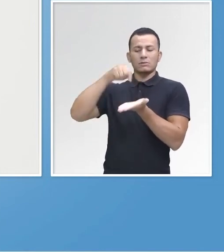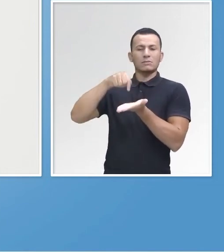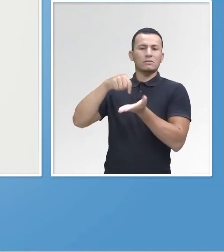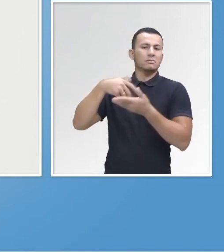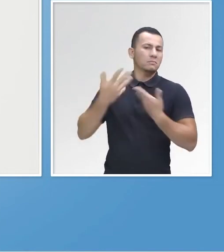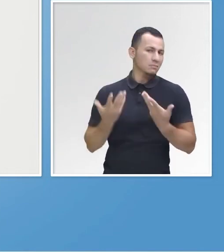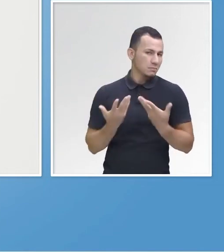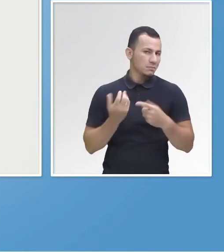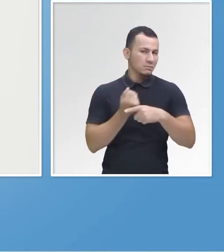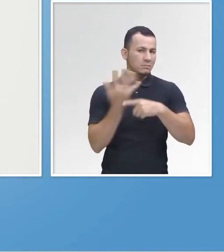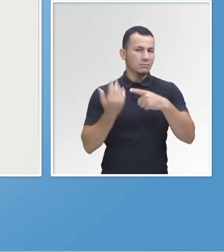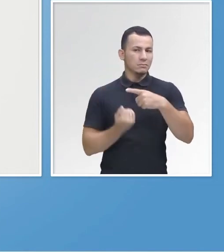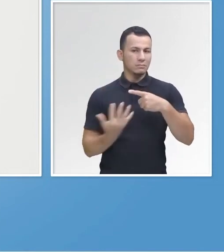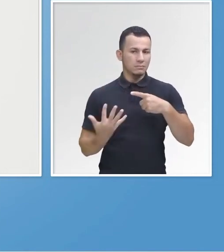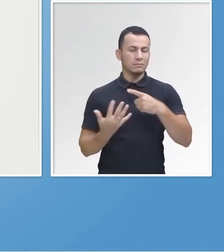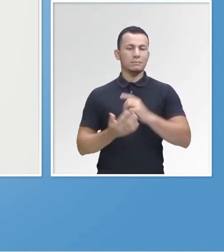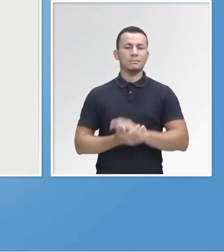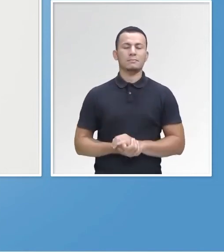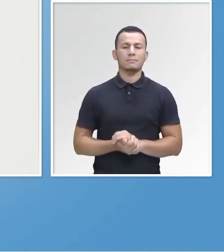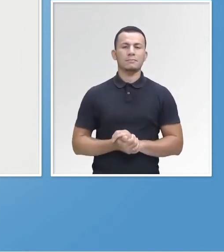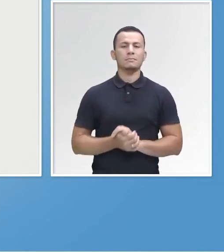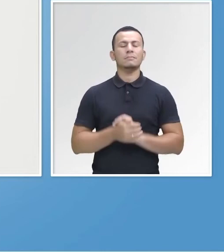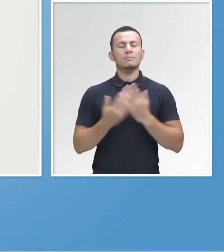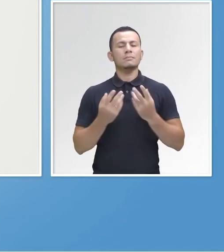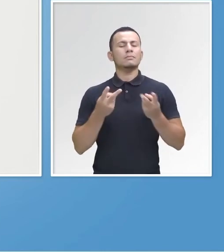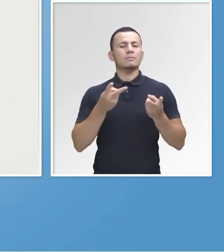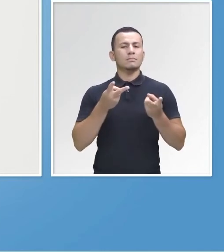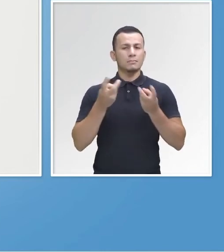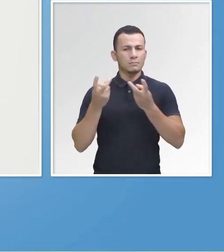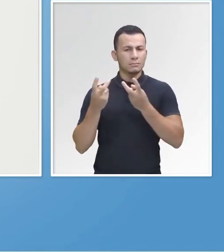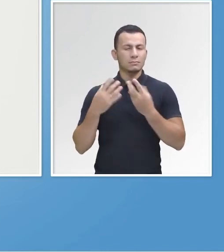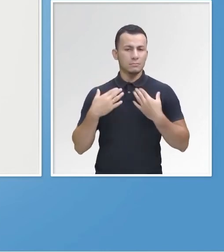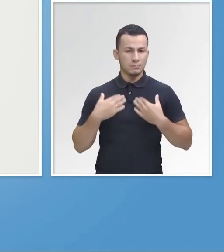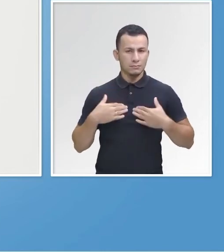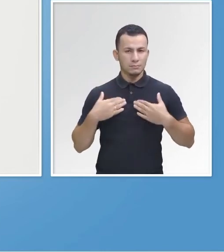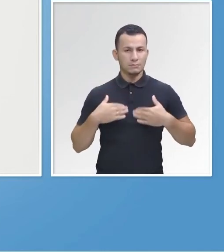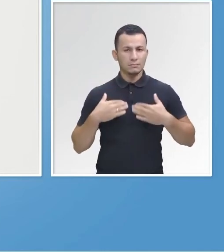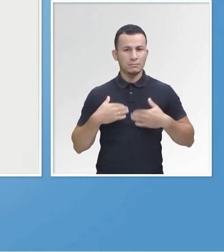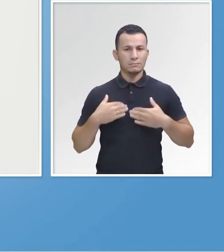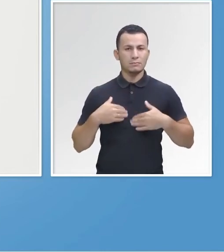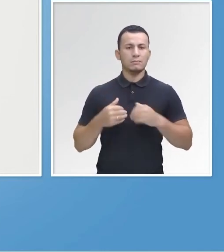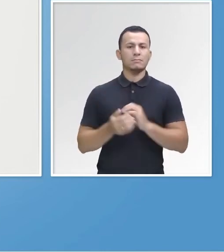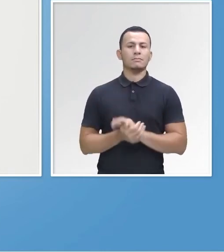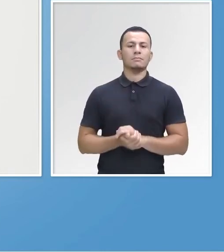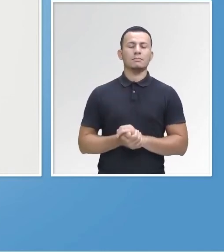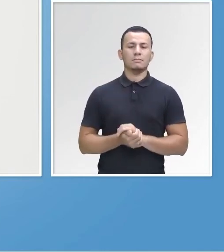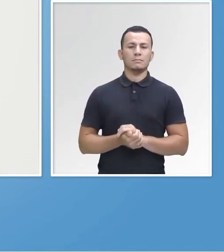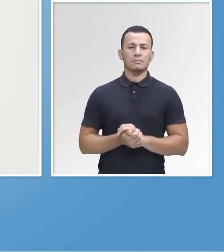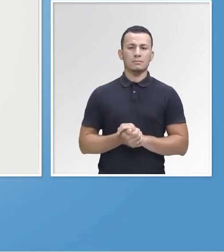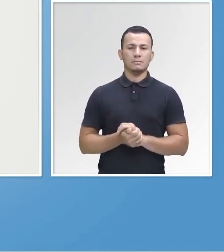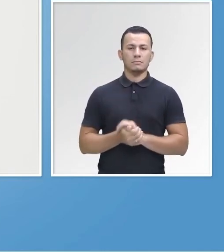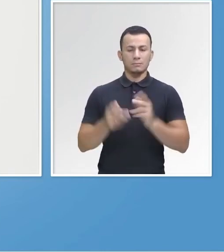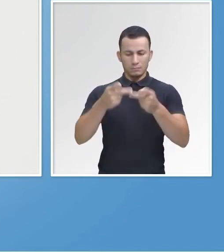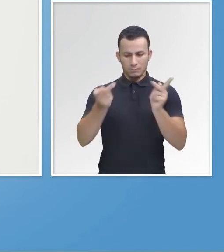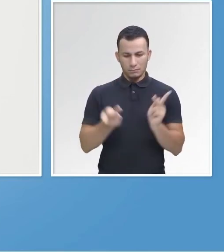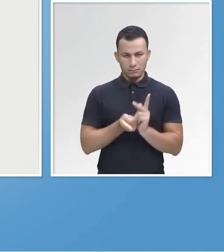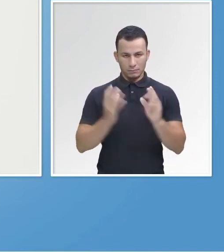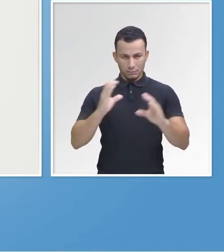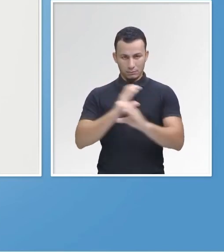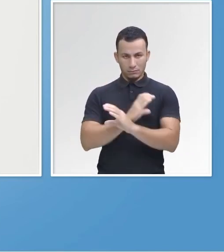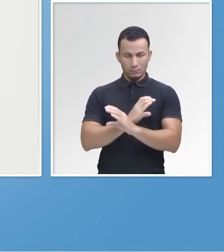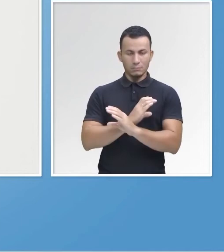Tá certo então vamos perceber o seguinte com muita calma como completar aqui ó só para nós entendermos isso